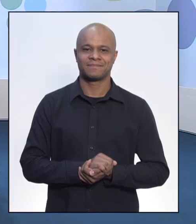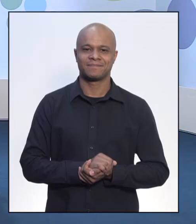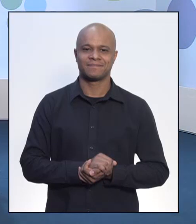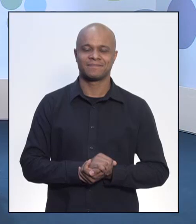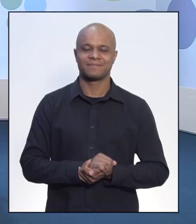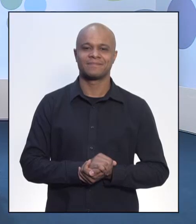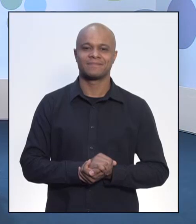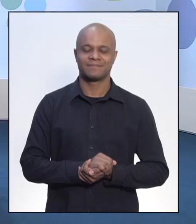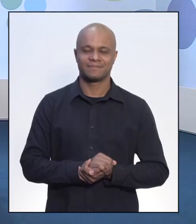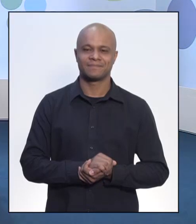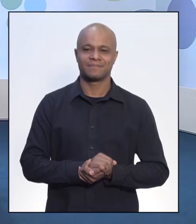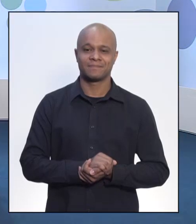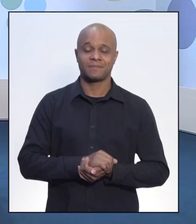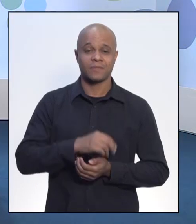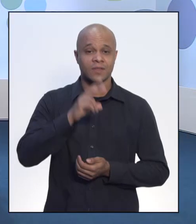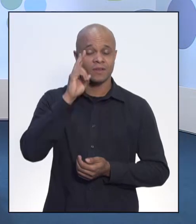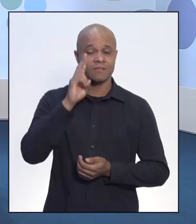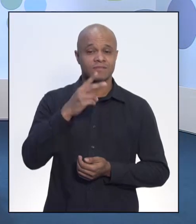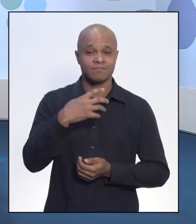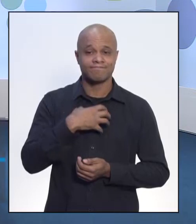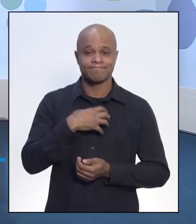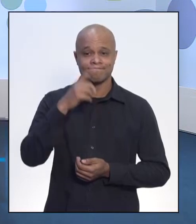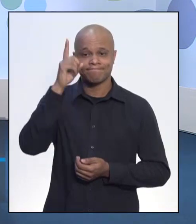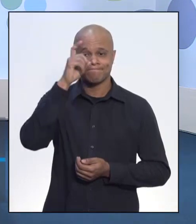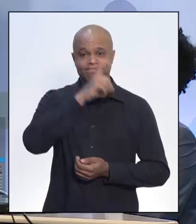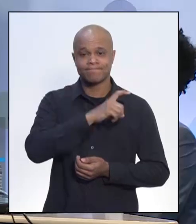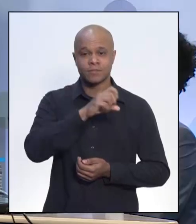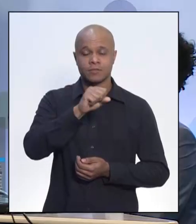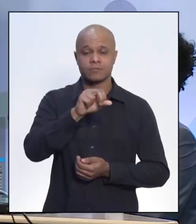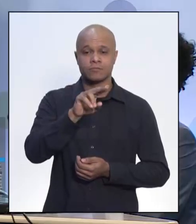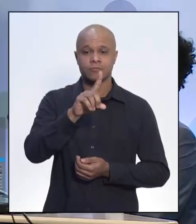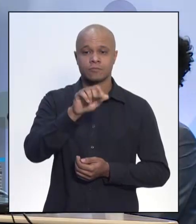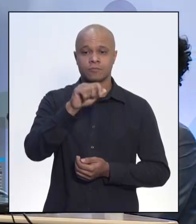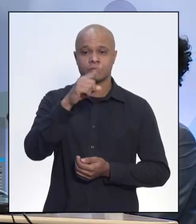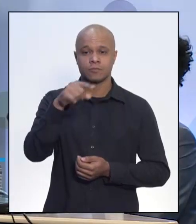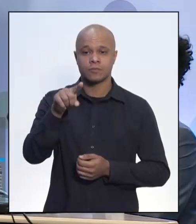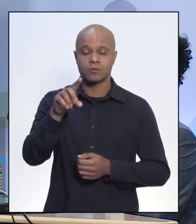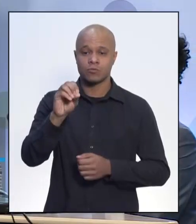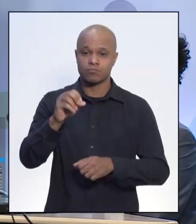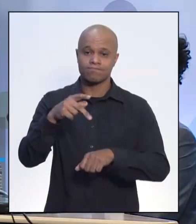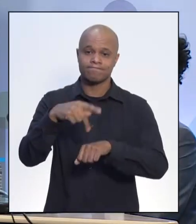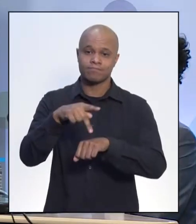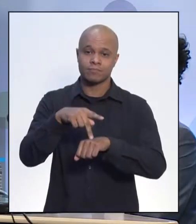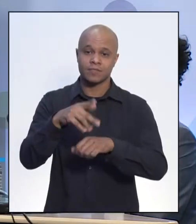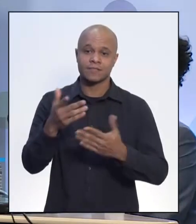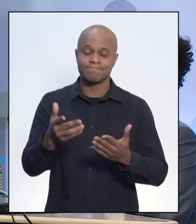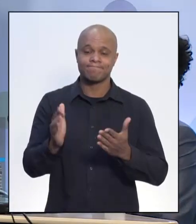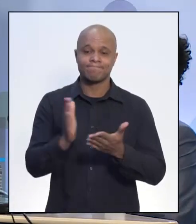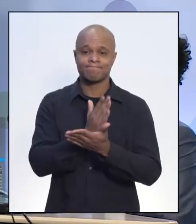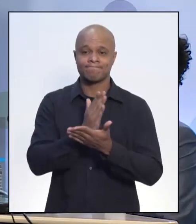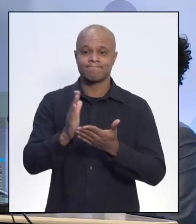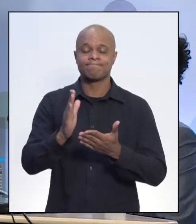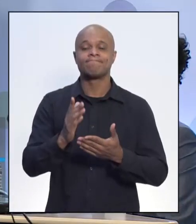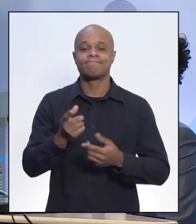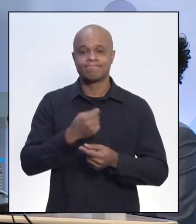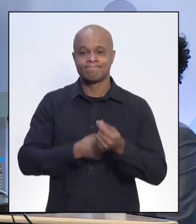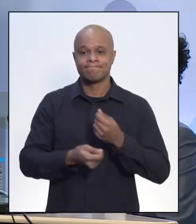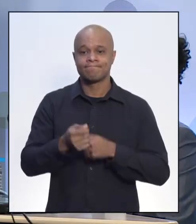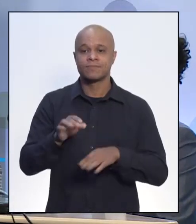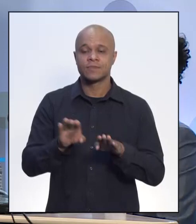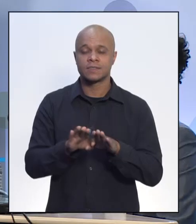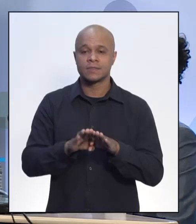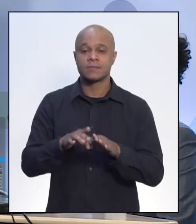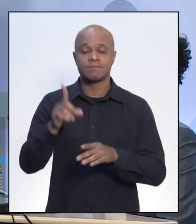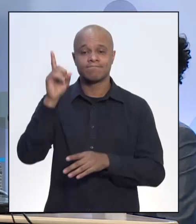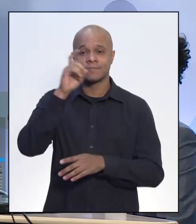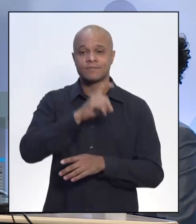Bom, aí vocês viram aí a situação precária aí do Sudão, ainda mais se dividindo, né? E também tem essas questões econômicas, principalmente a